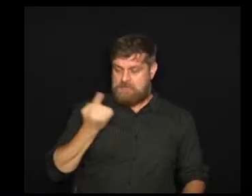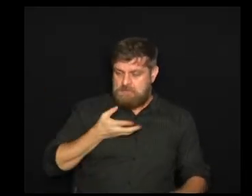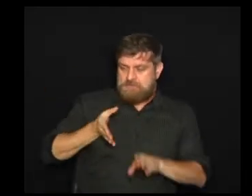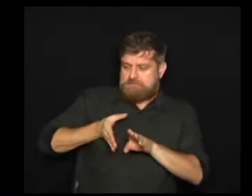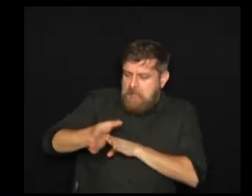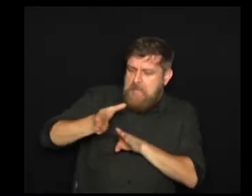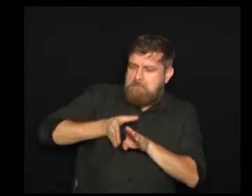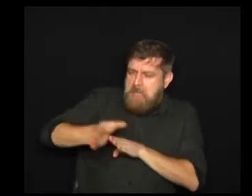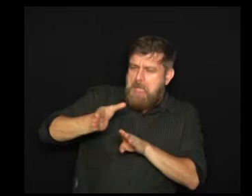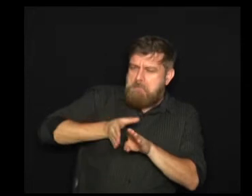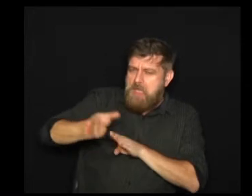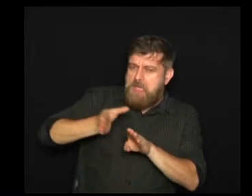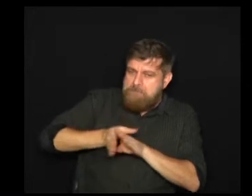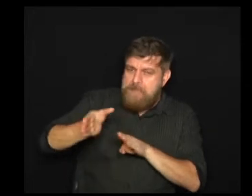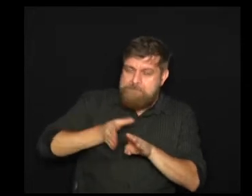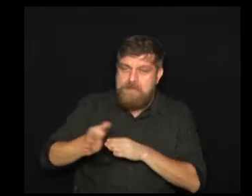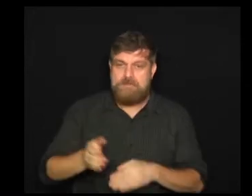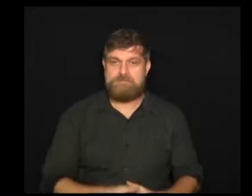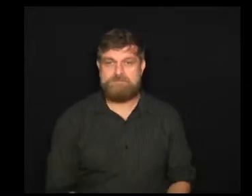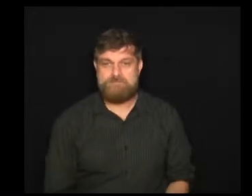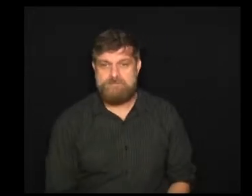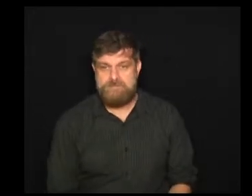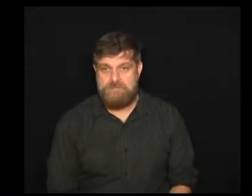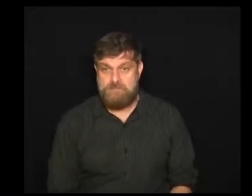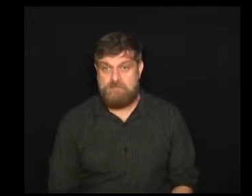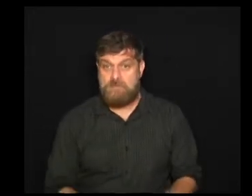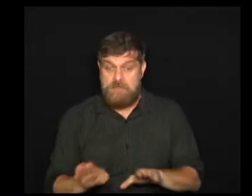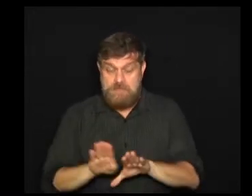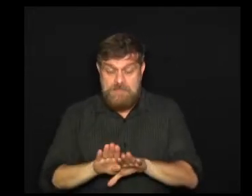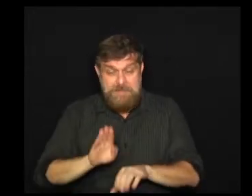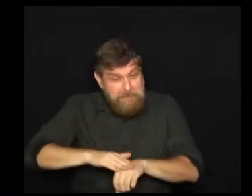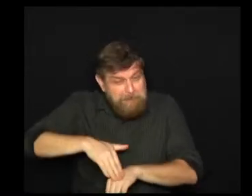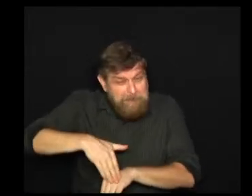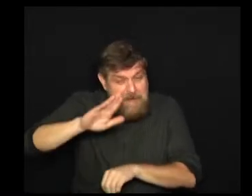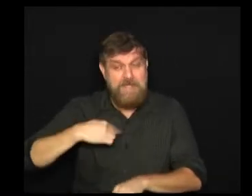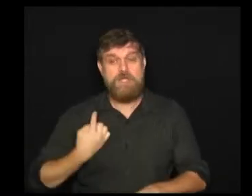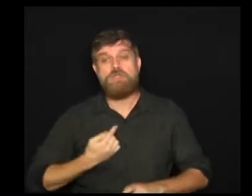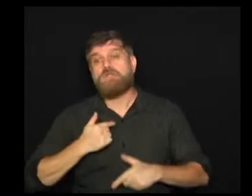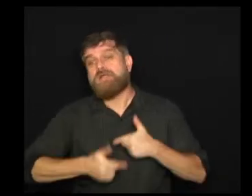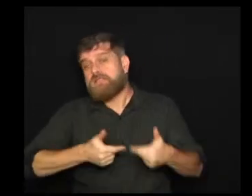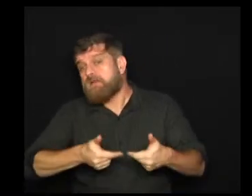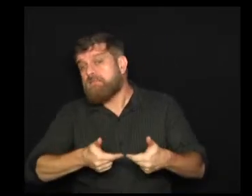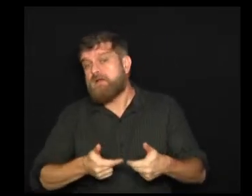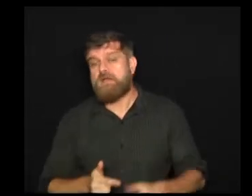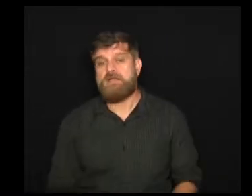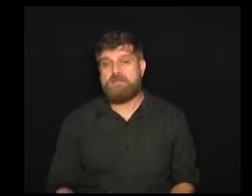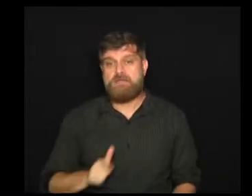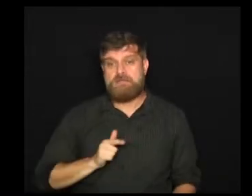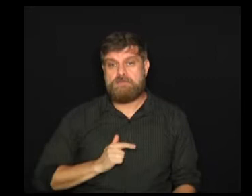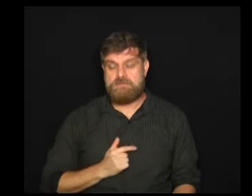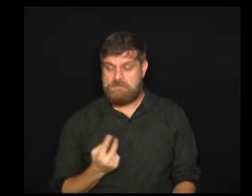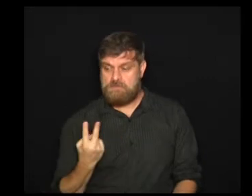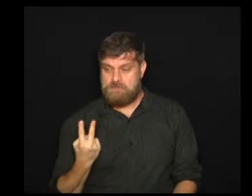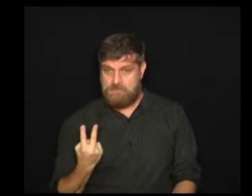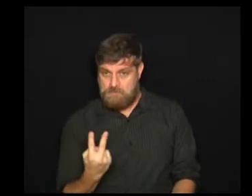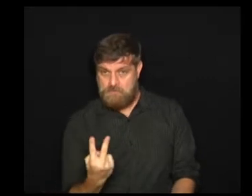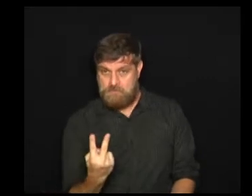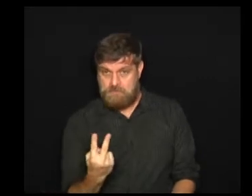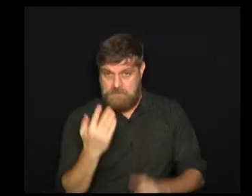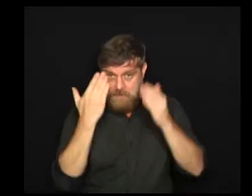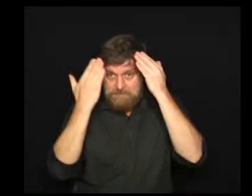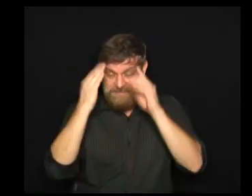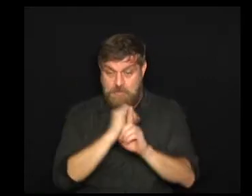fazemos as orientações. Além disso, nós trabalhamos também nessa dupla